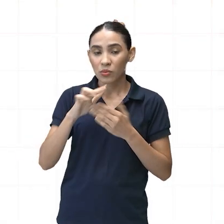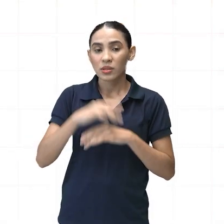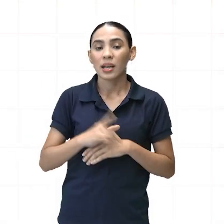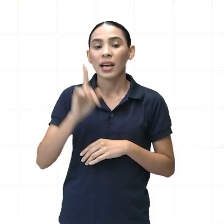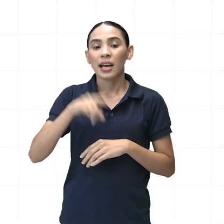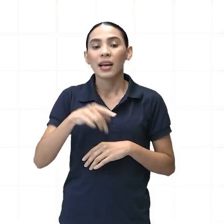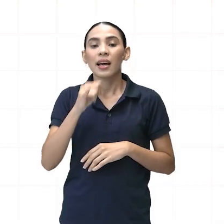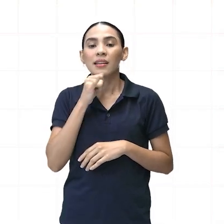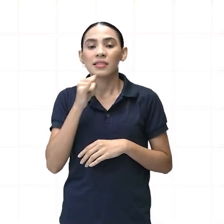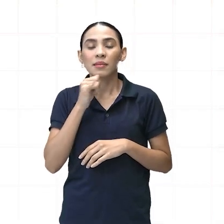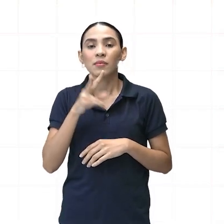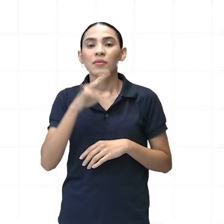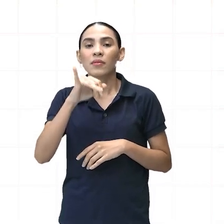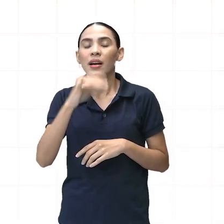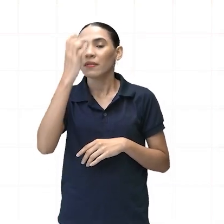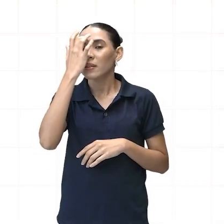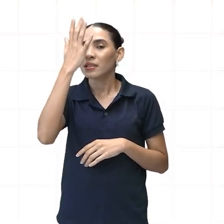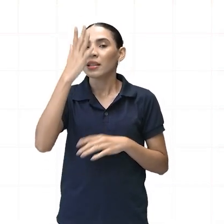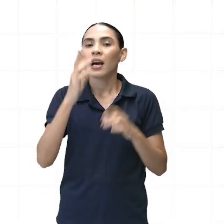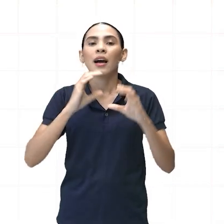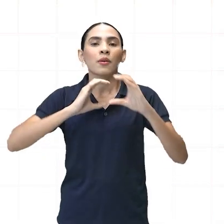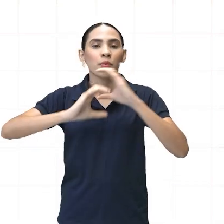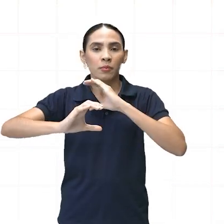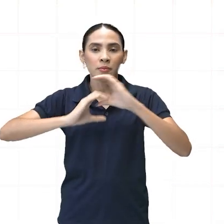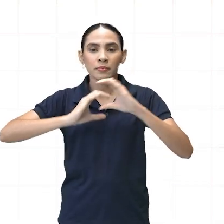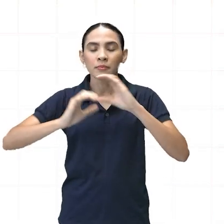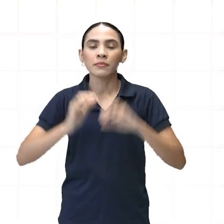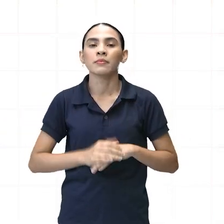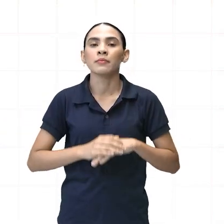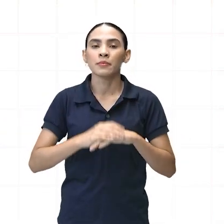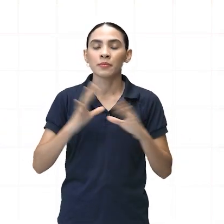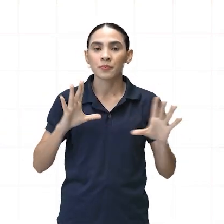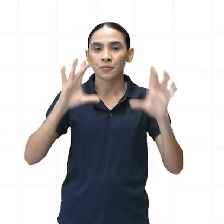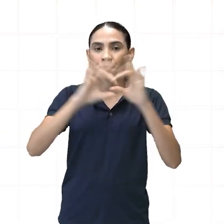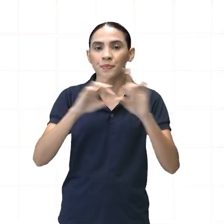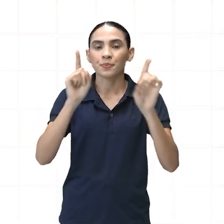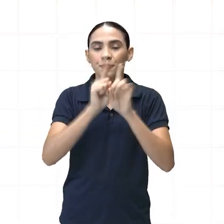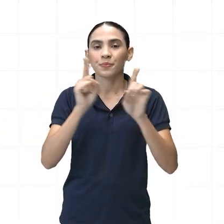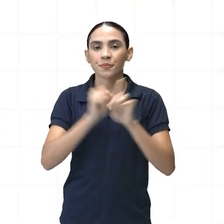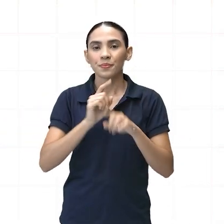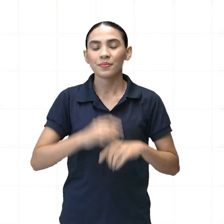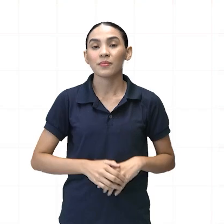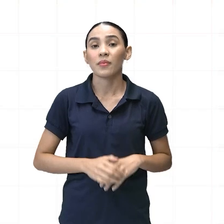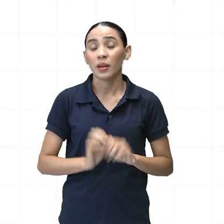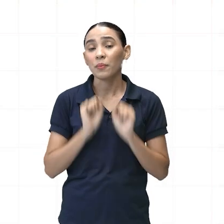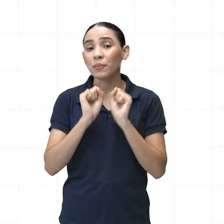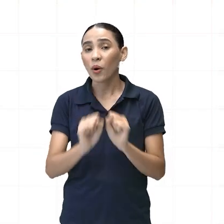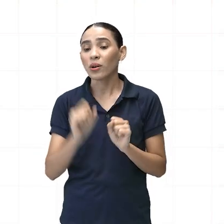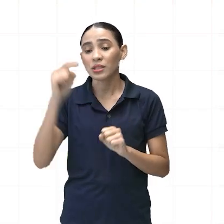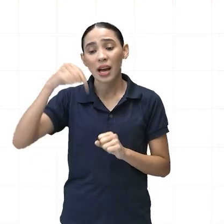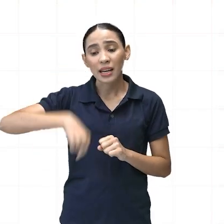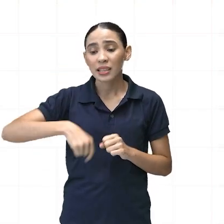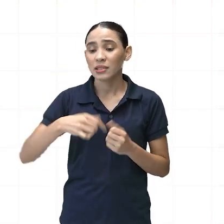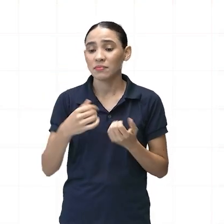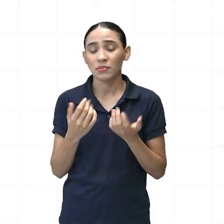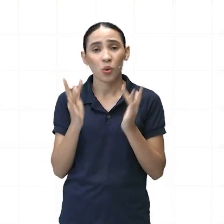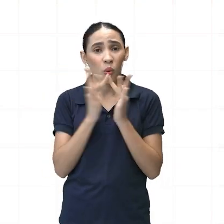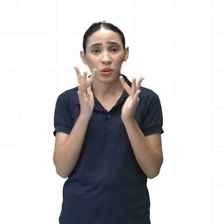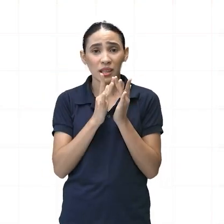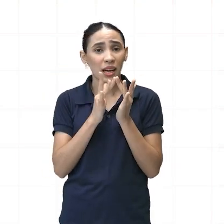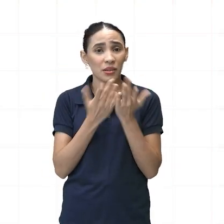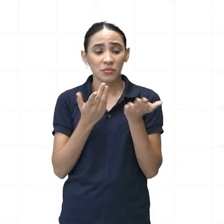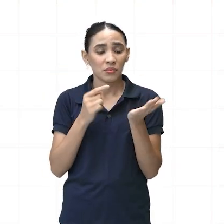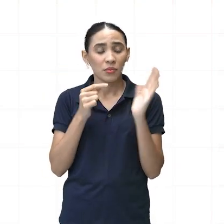É a internet que facilita a comunicação, a conectividade, né? Pode estar aqui na palma da minha mão